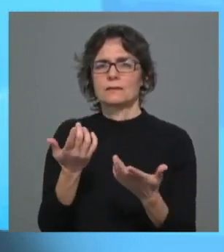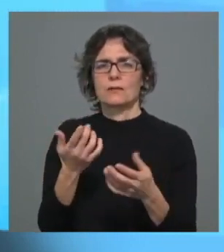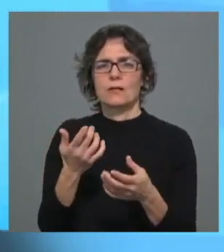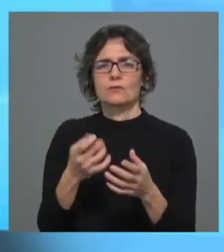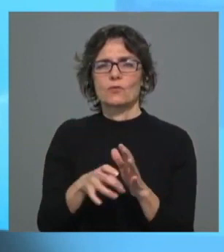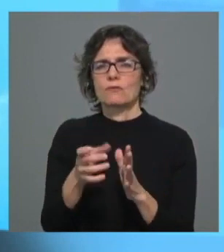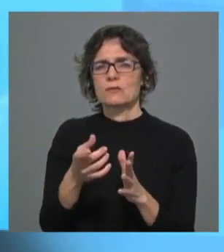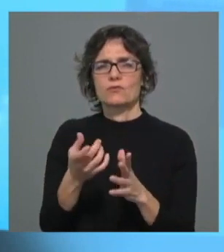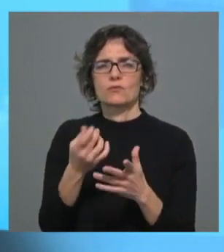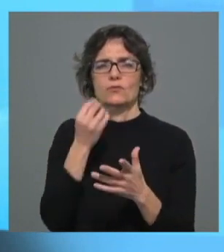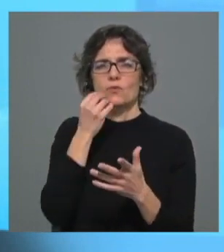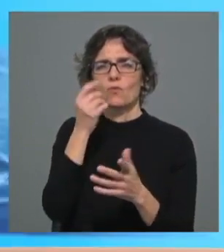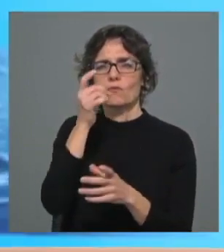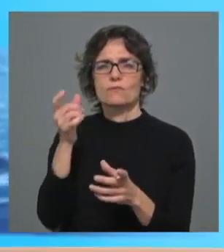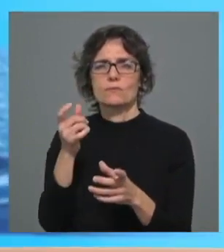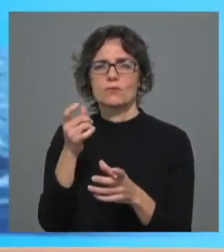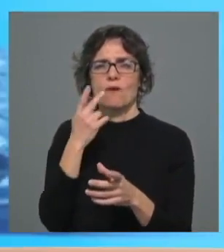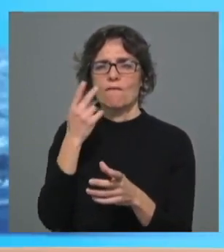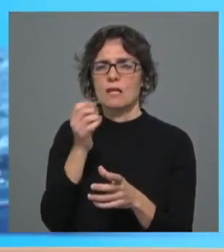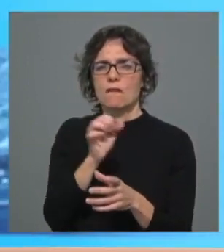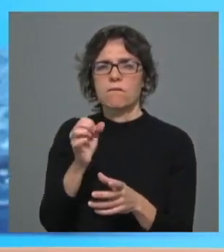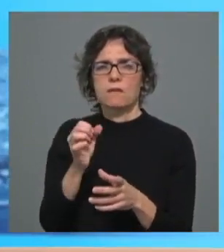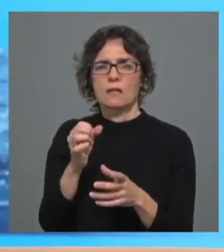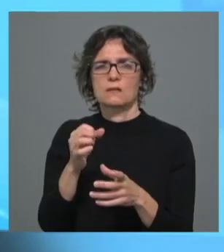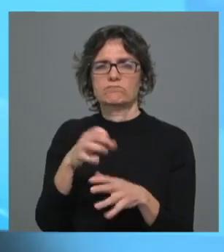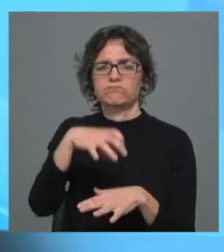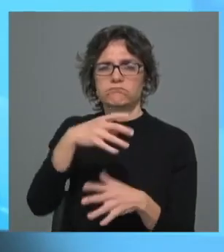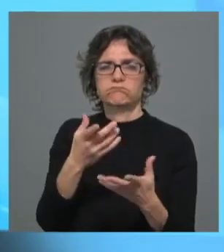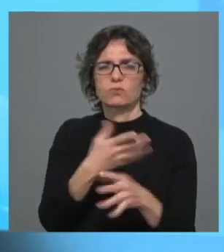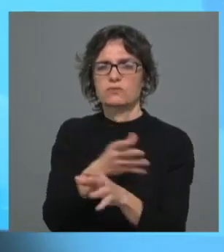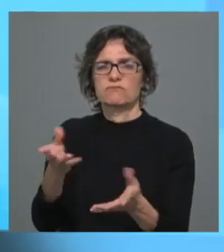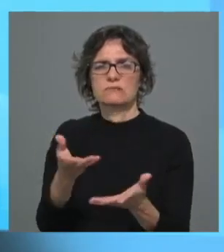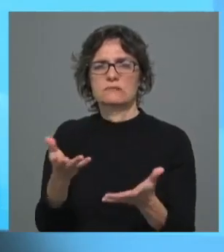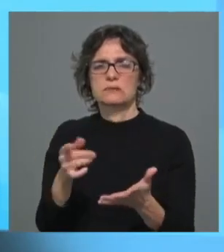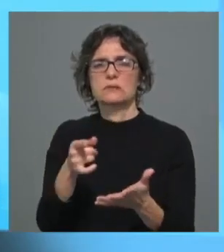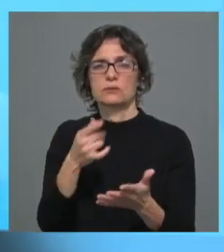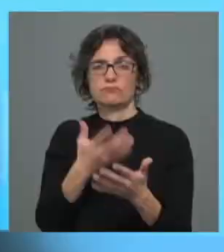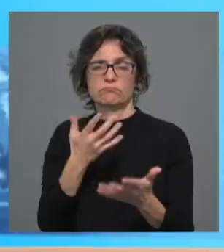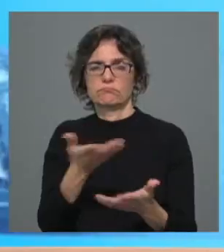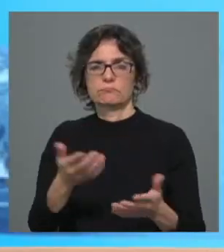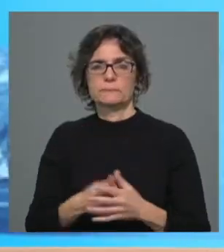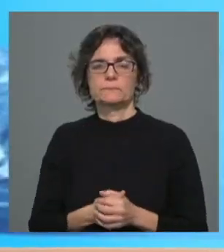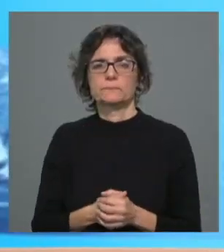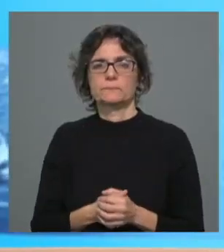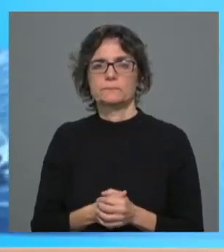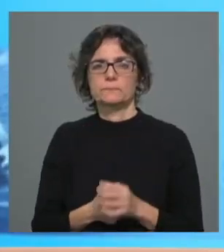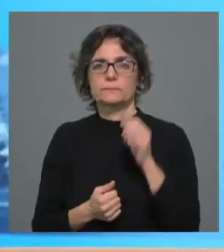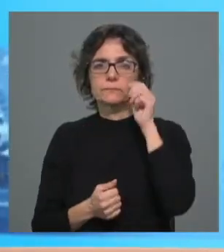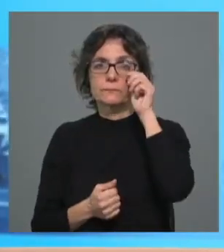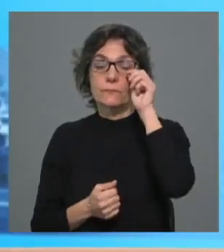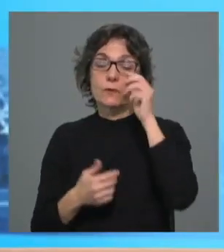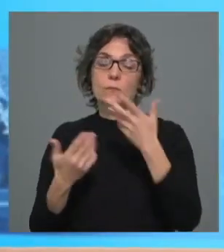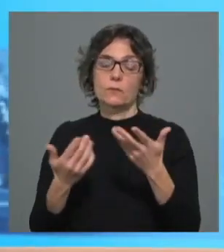circunstância em que estas pessoas vivem e este acontecimento revelou isso da pior forma bom a verdade